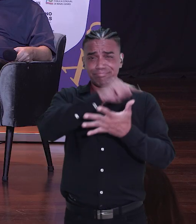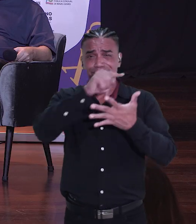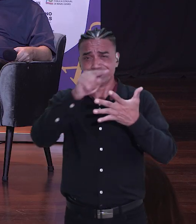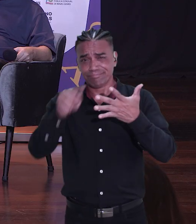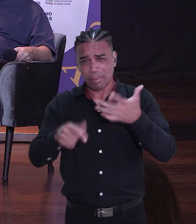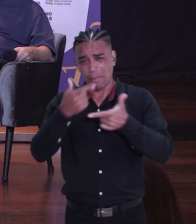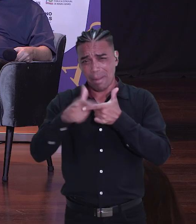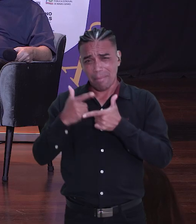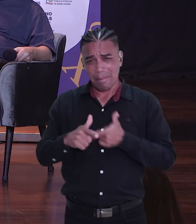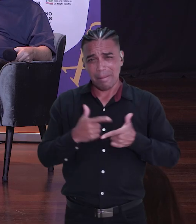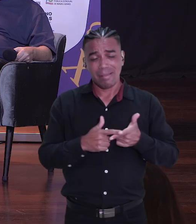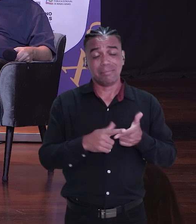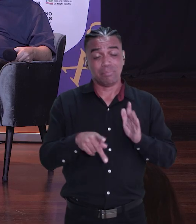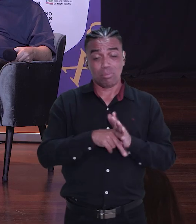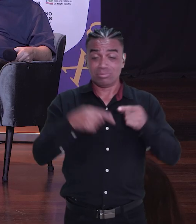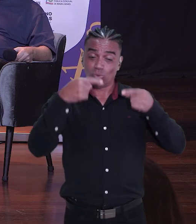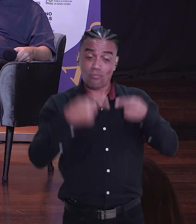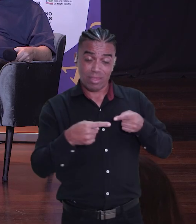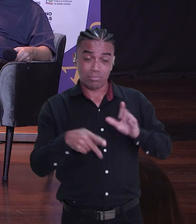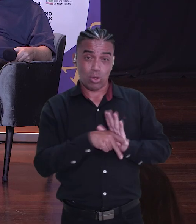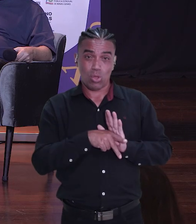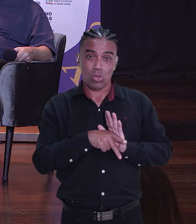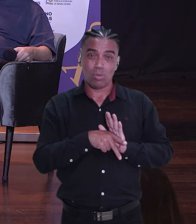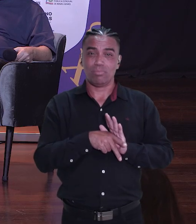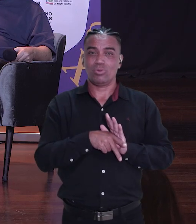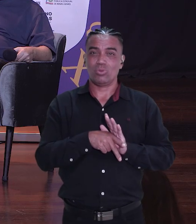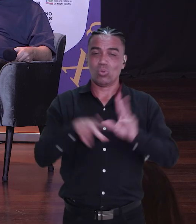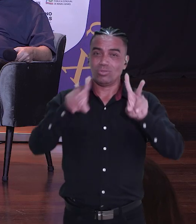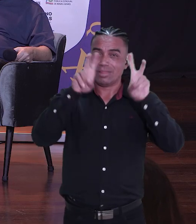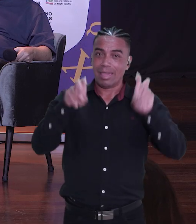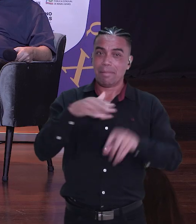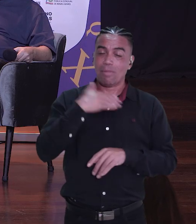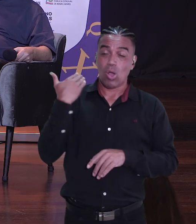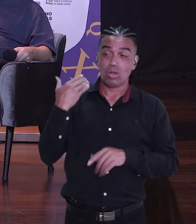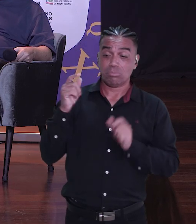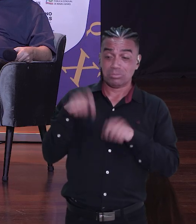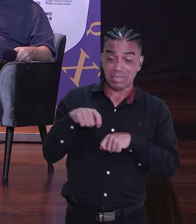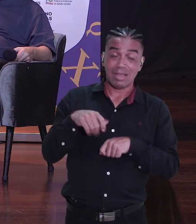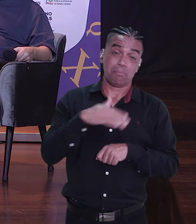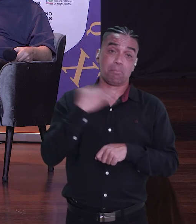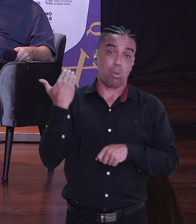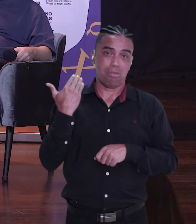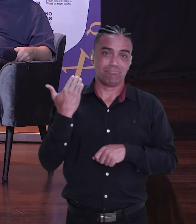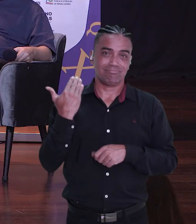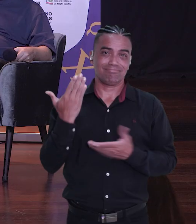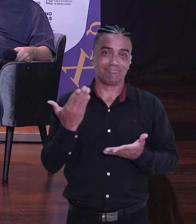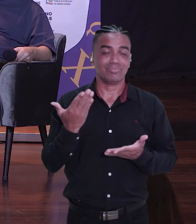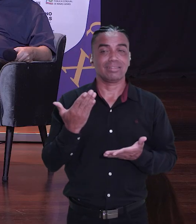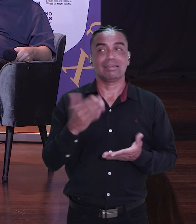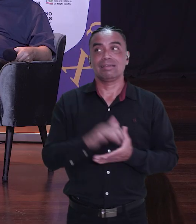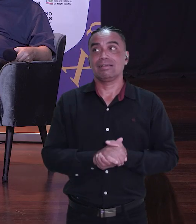os outros confrontos foram confrontos dele próprio mesmo, com a possibilidade da morte dele,